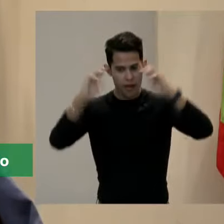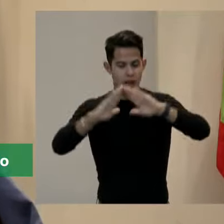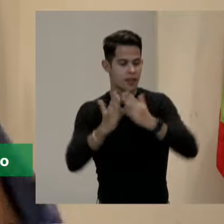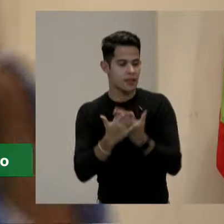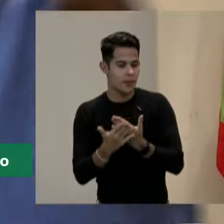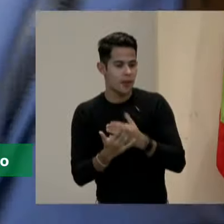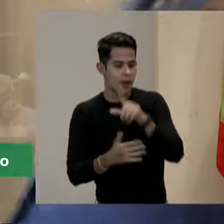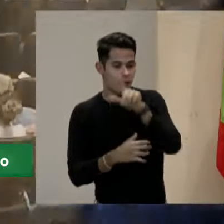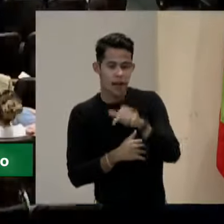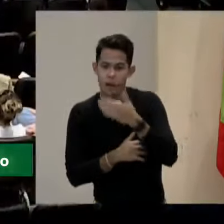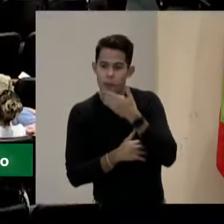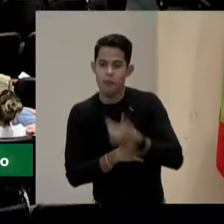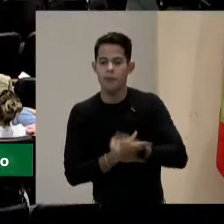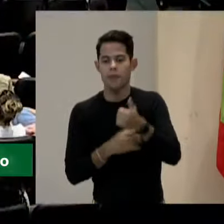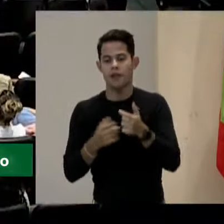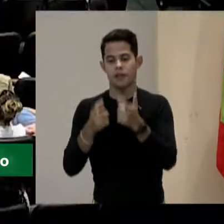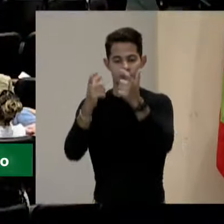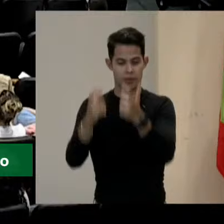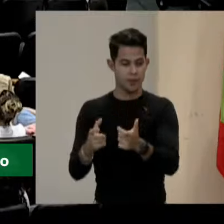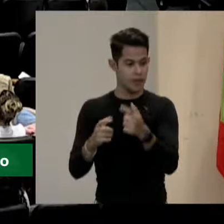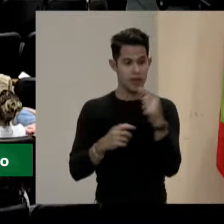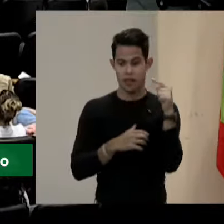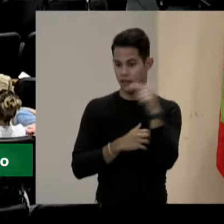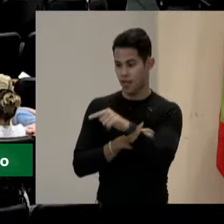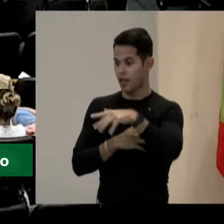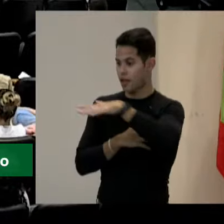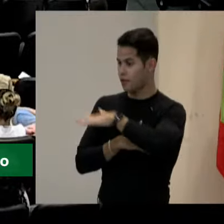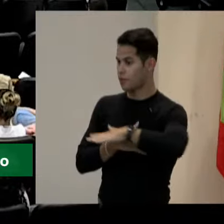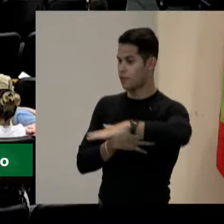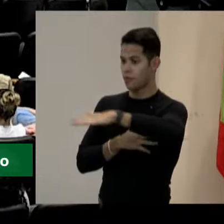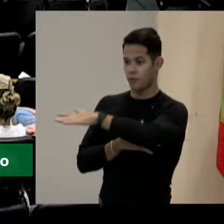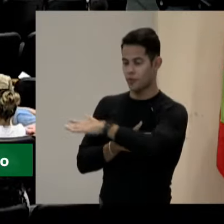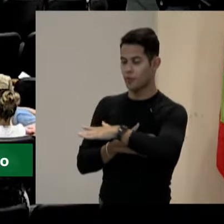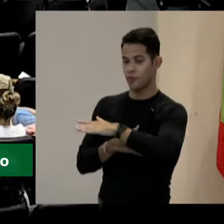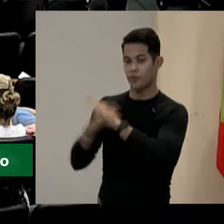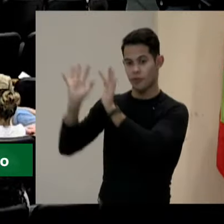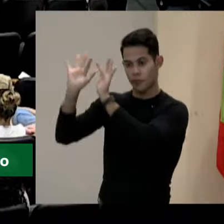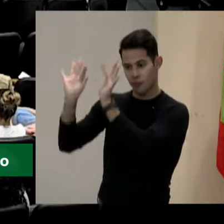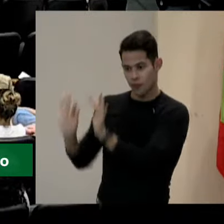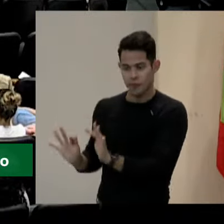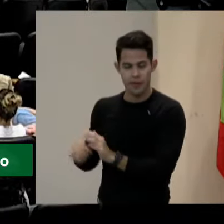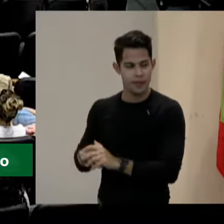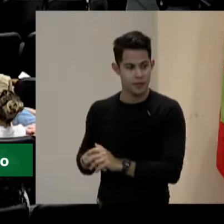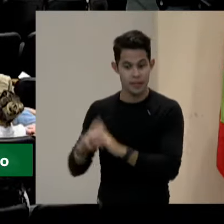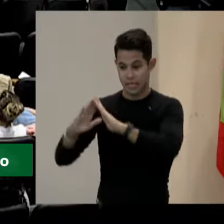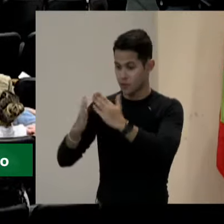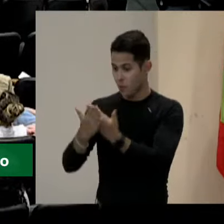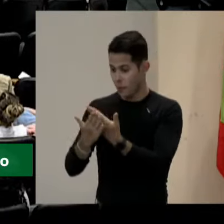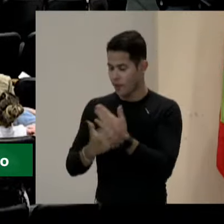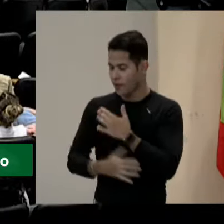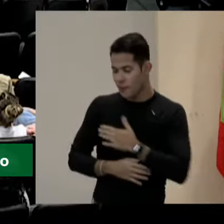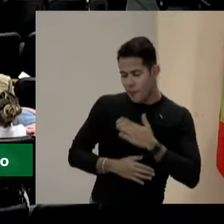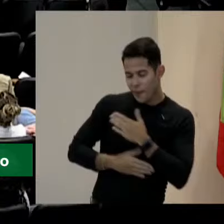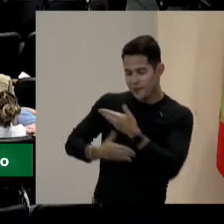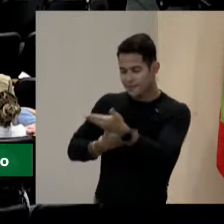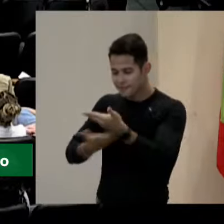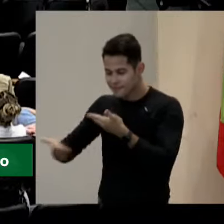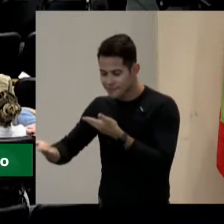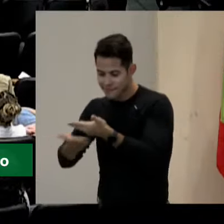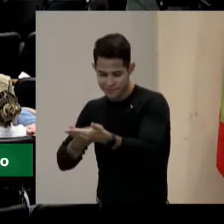melhor lugar. Lá todo mundo é feliz. Lá todo mundo gosta um do outro.